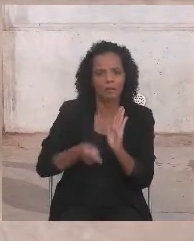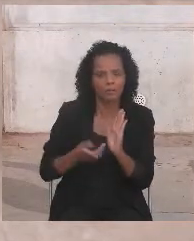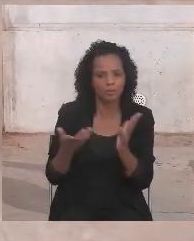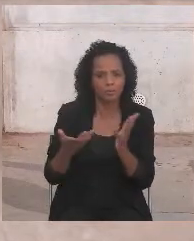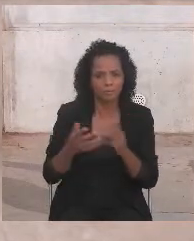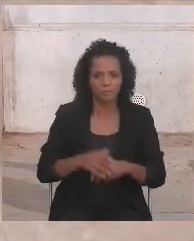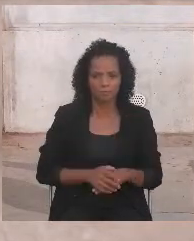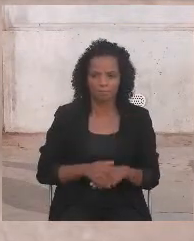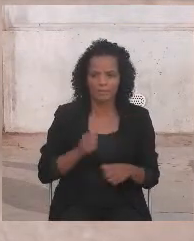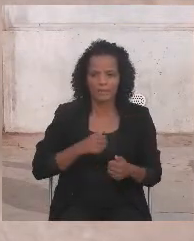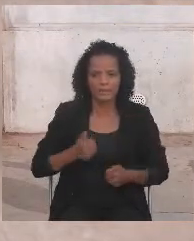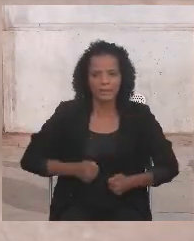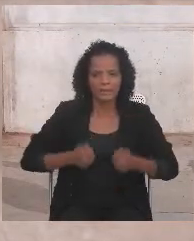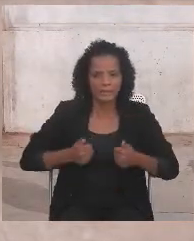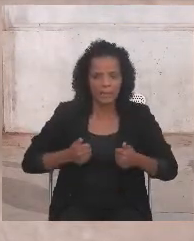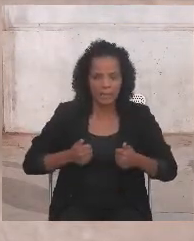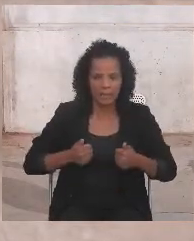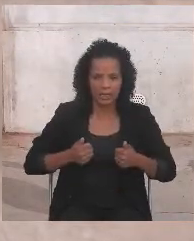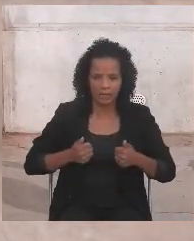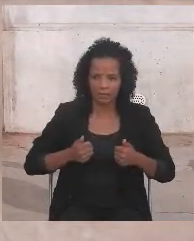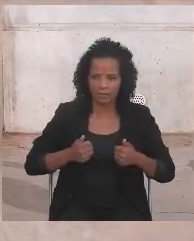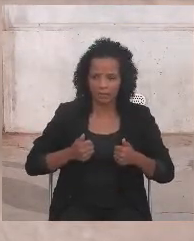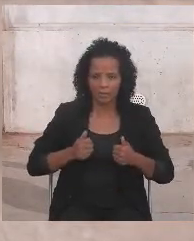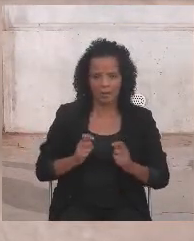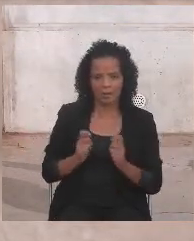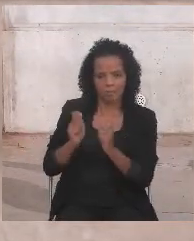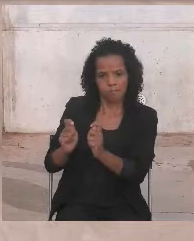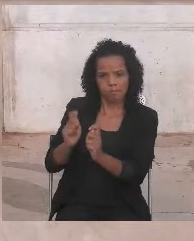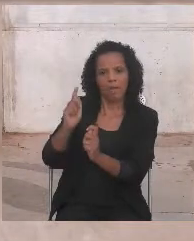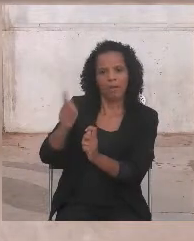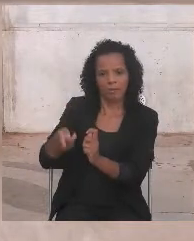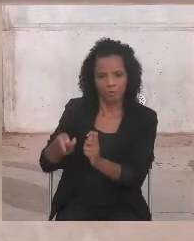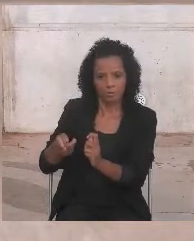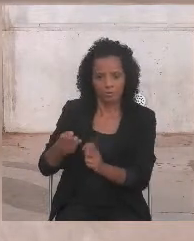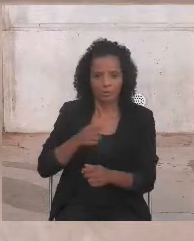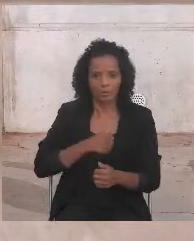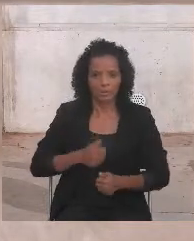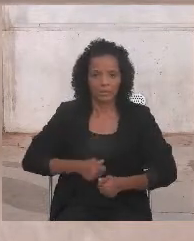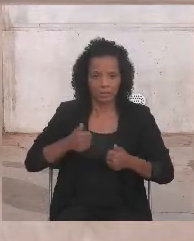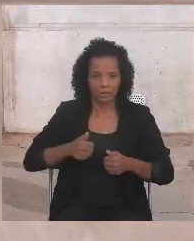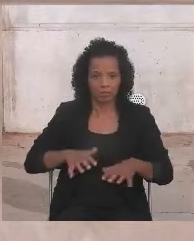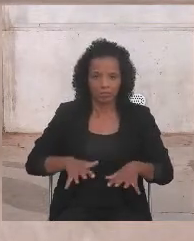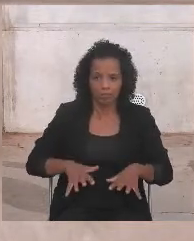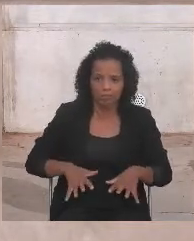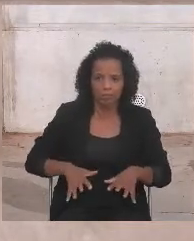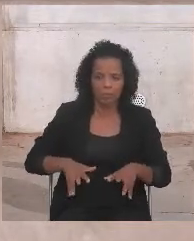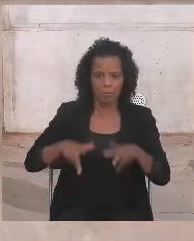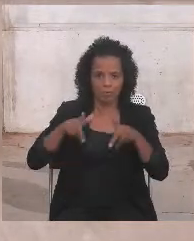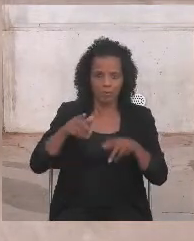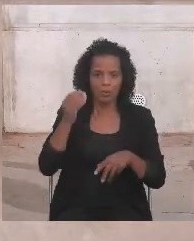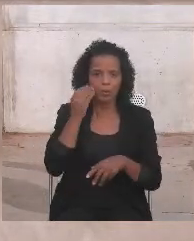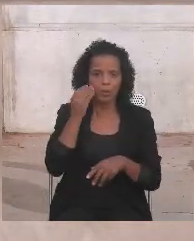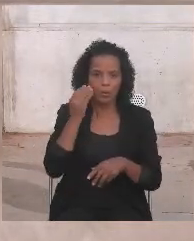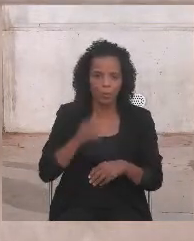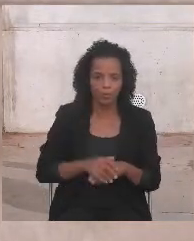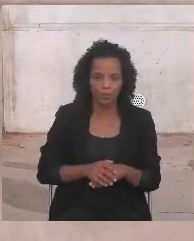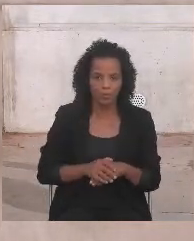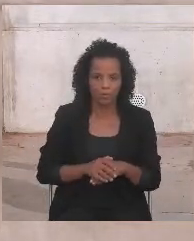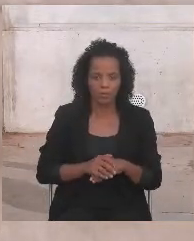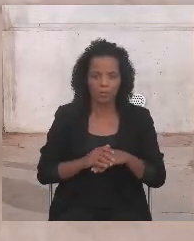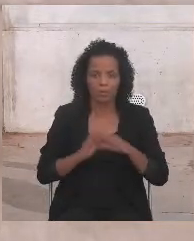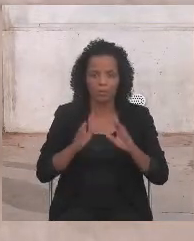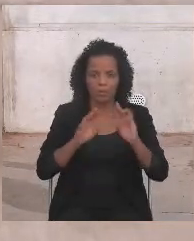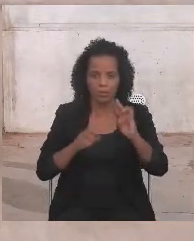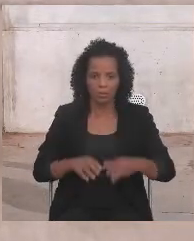Que cidade queremos deixar como legado? As cidades prósperas fazem-se de três